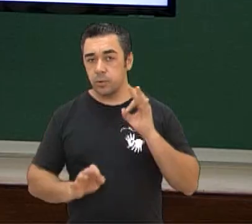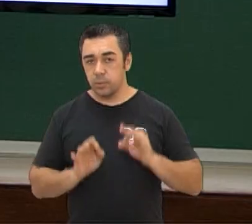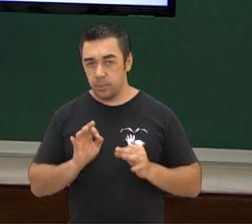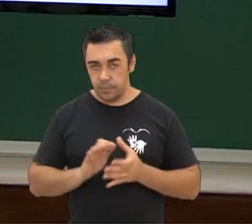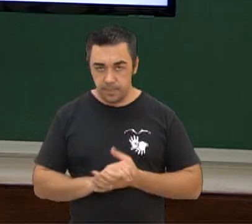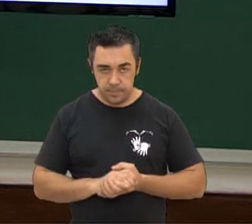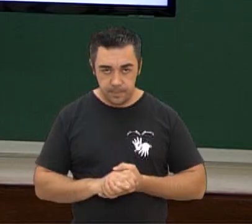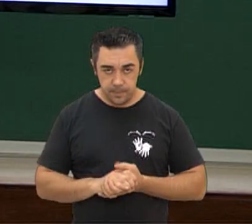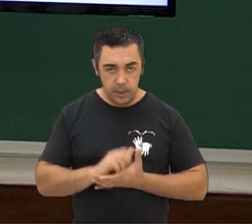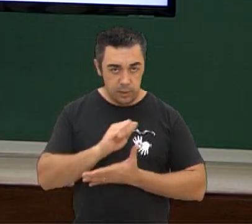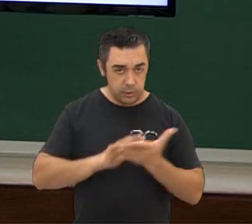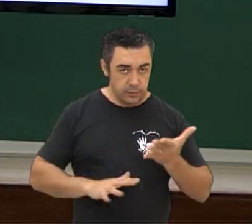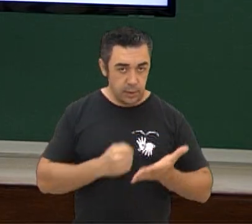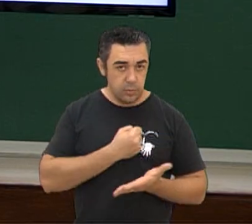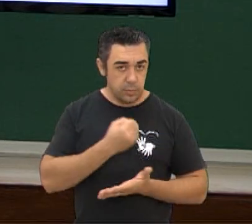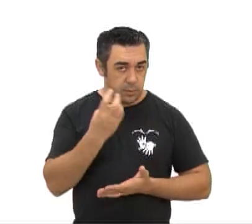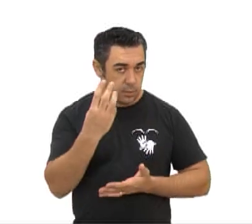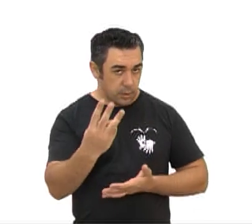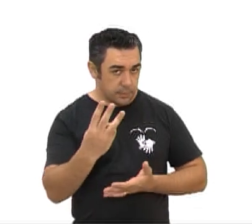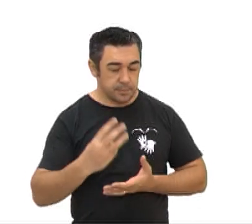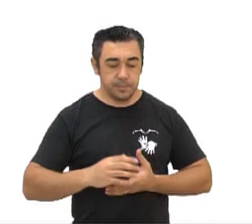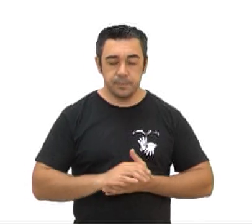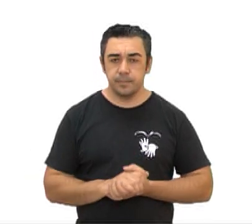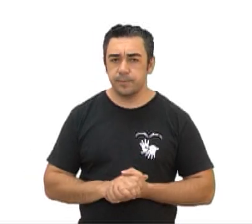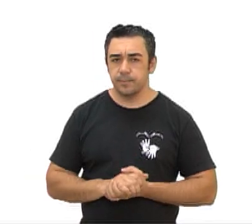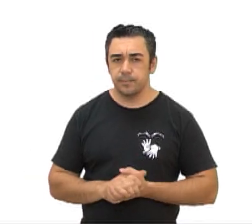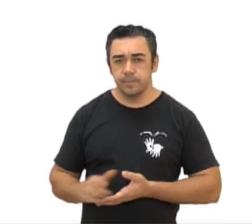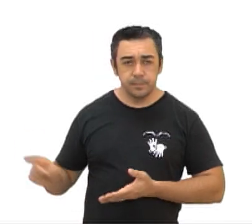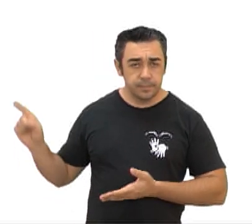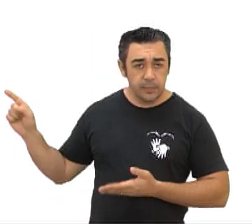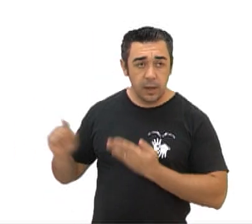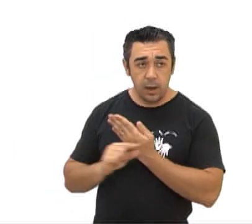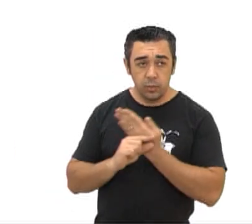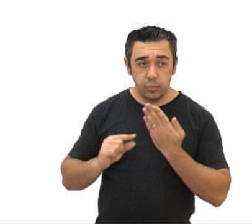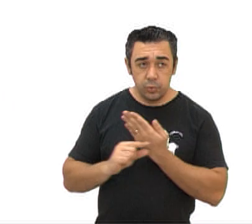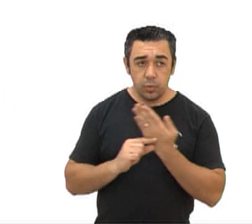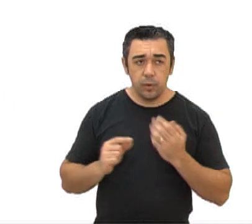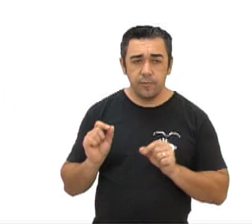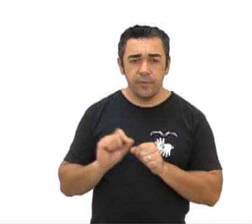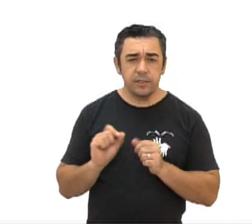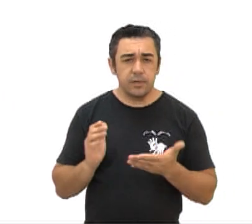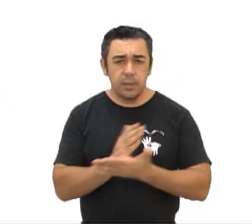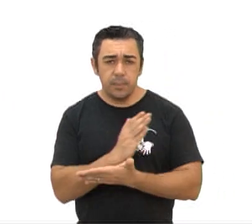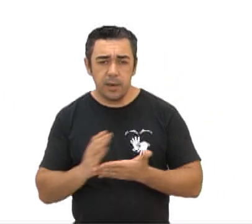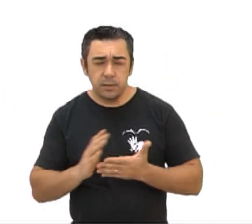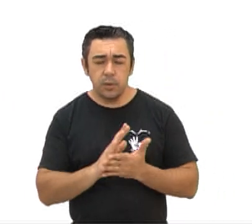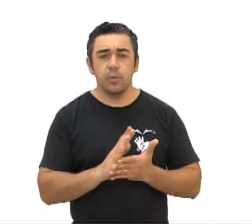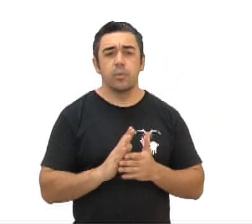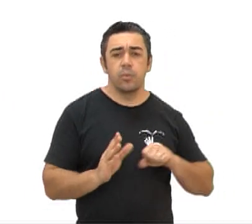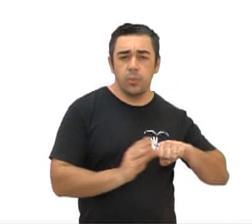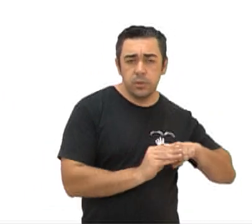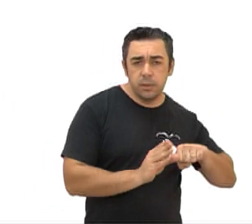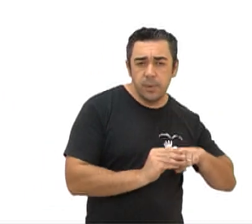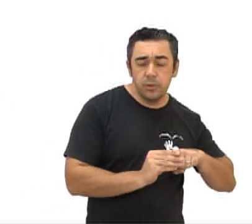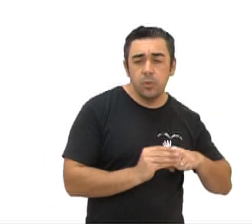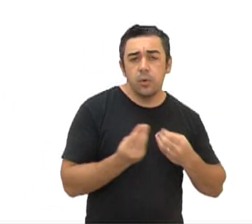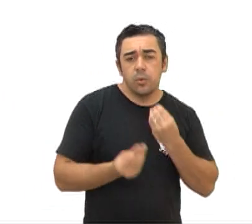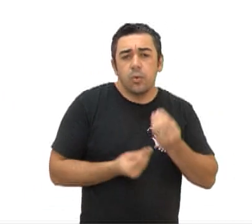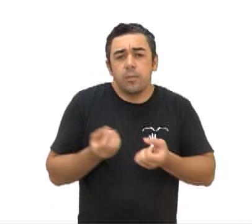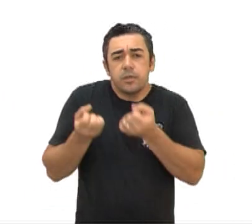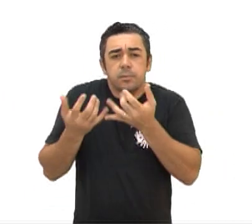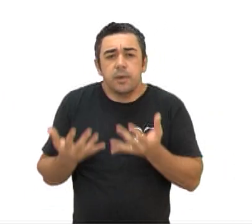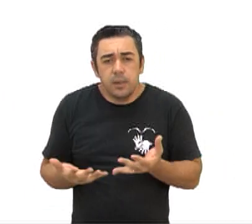Vamos ao exercício 3. Como Ockham fazia a divisão dos conhecimentos e como ele explicava